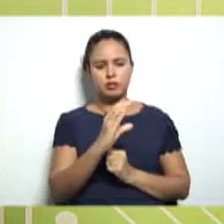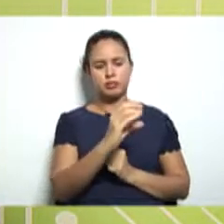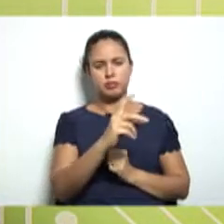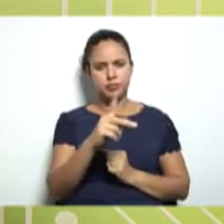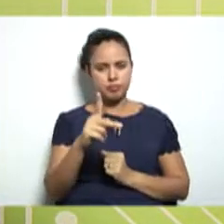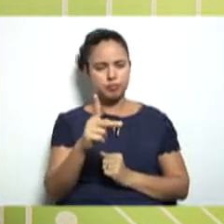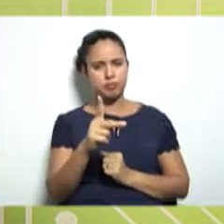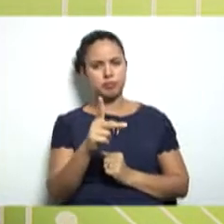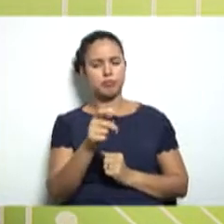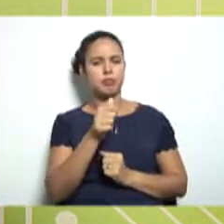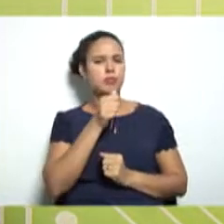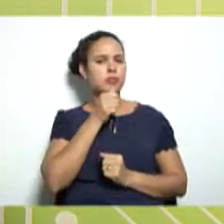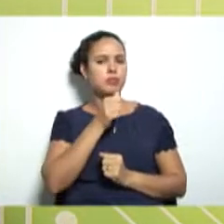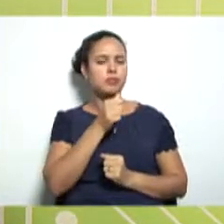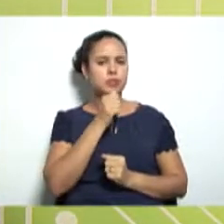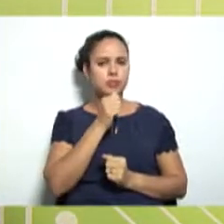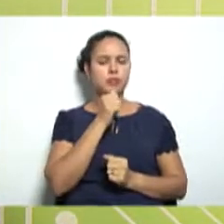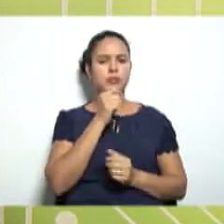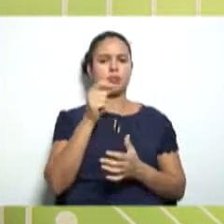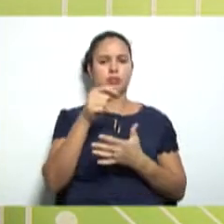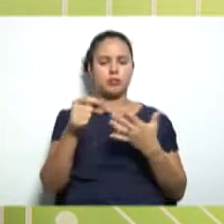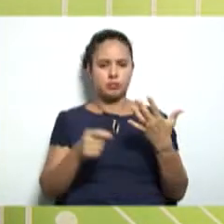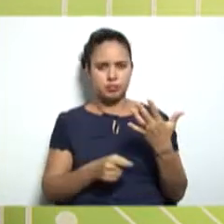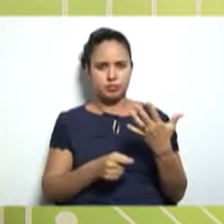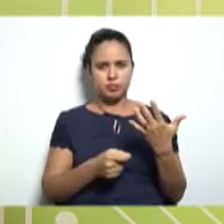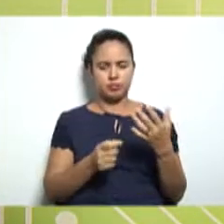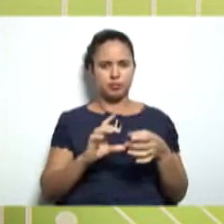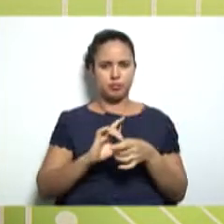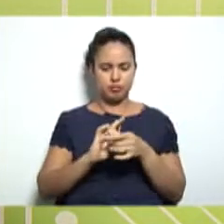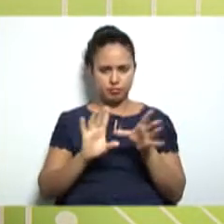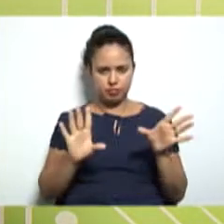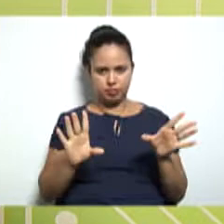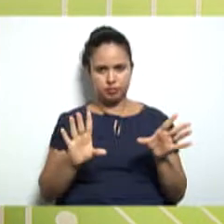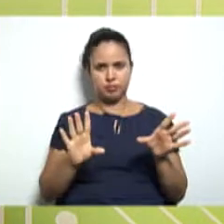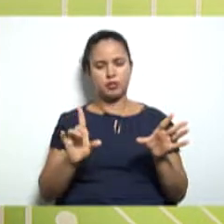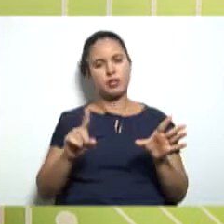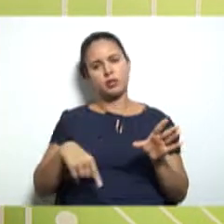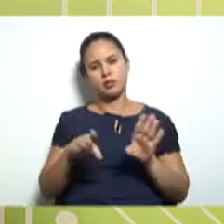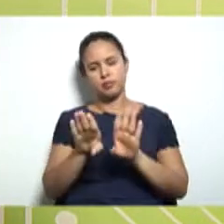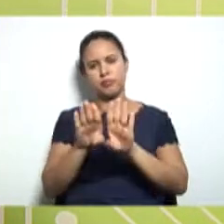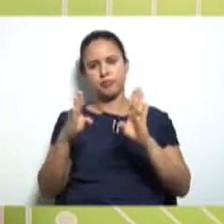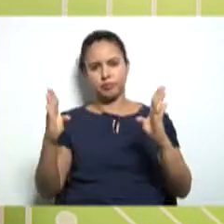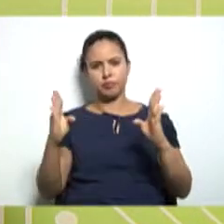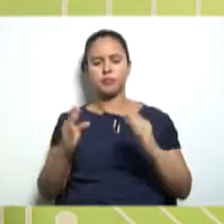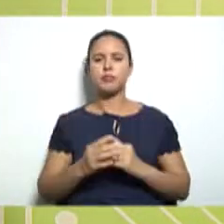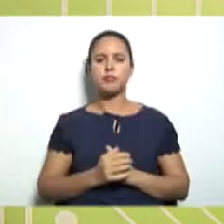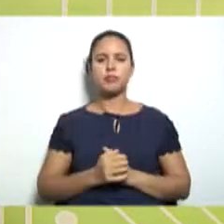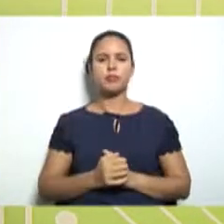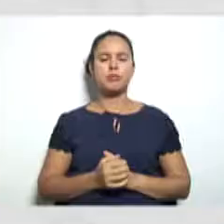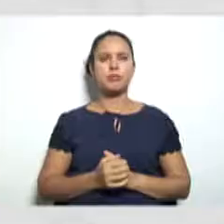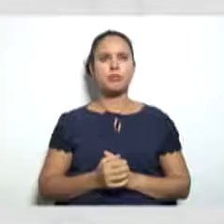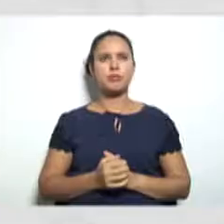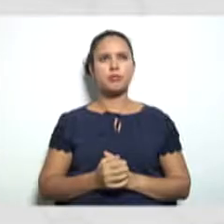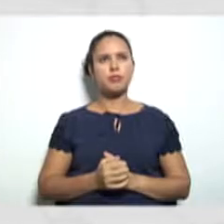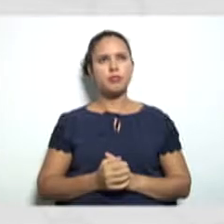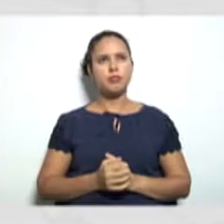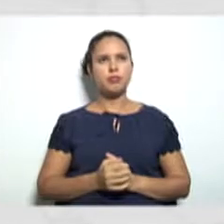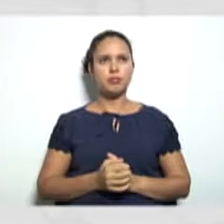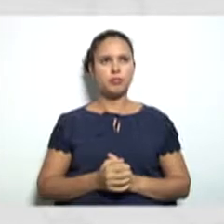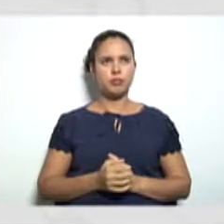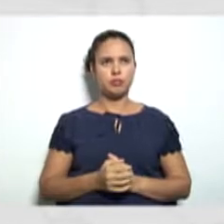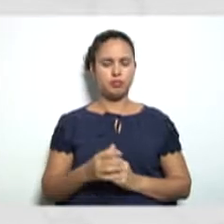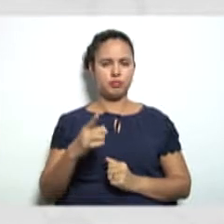de pré-requisito, ela está aberta a toda a população, ela é uma cooperativa aberta. A gente vê como